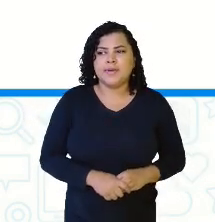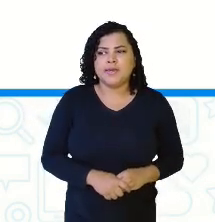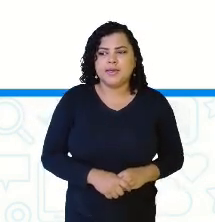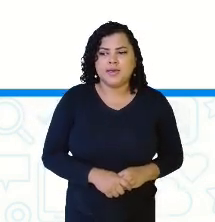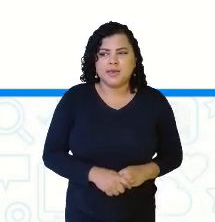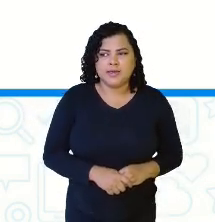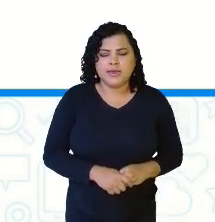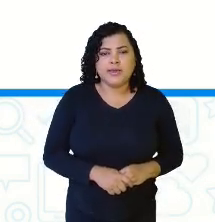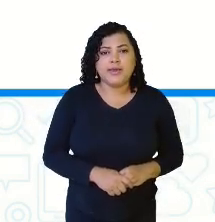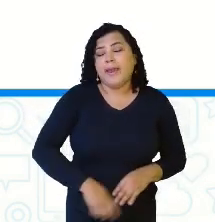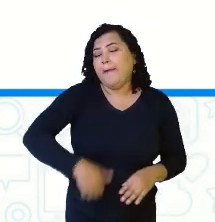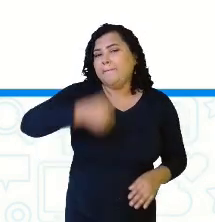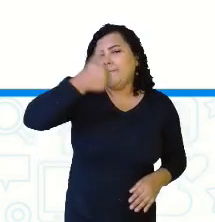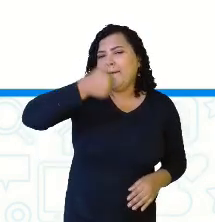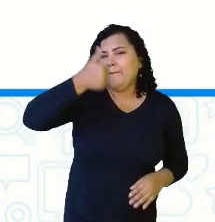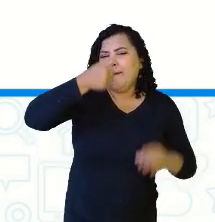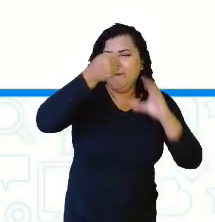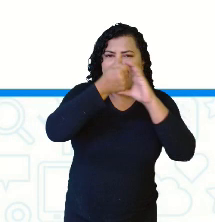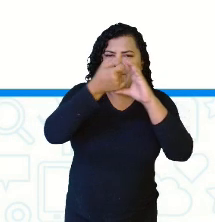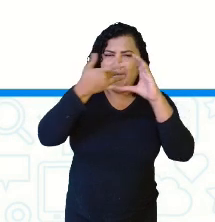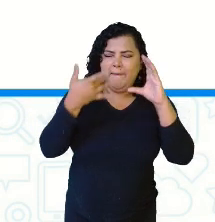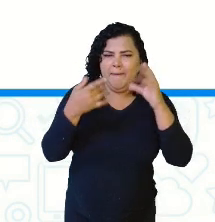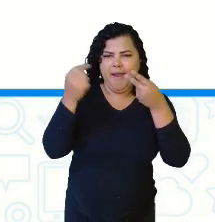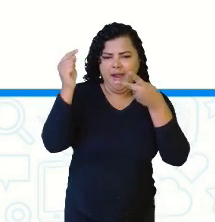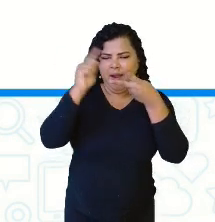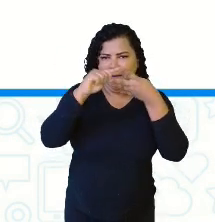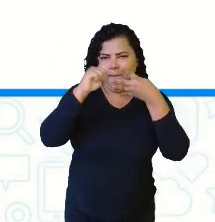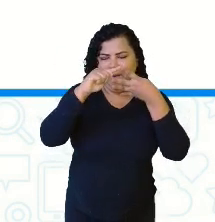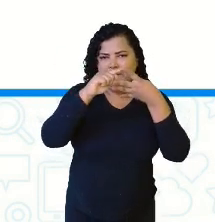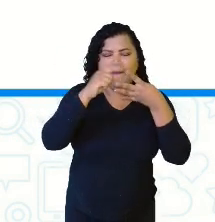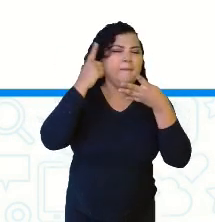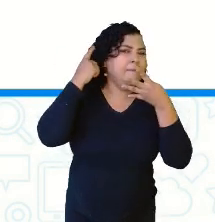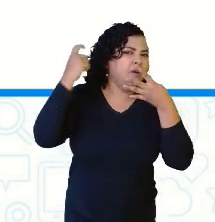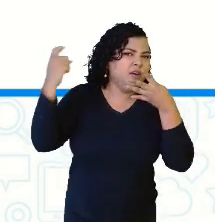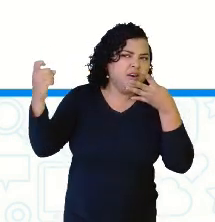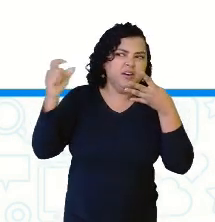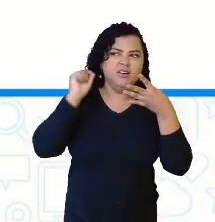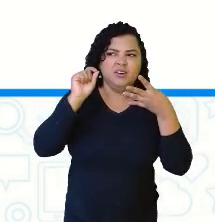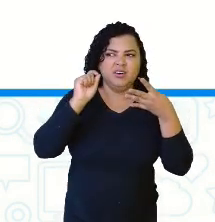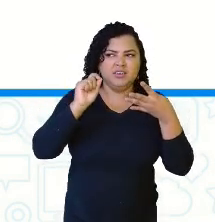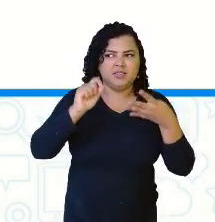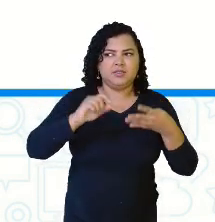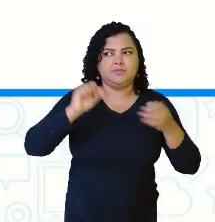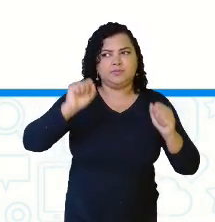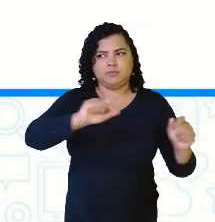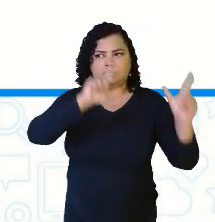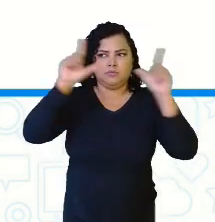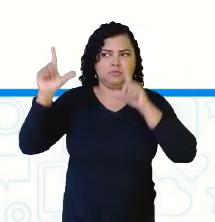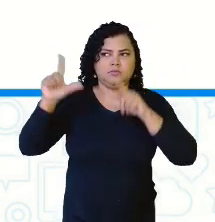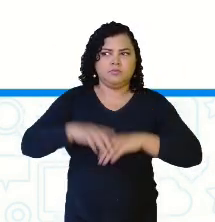A primeira propriedade do som é, seguindo aqui o